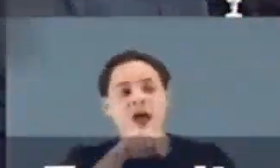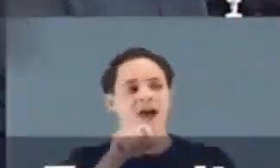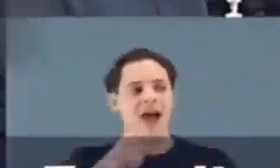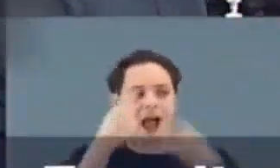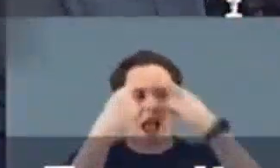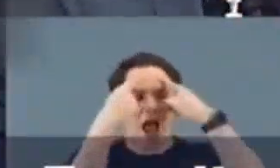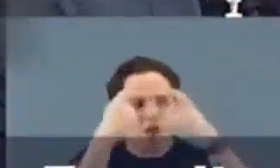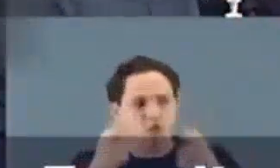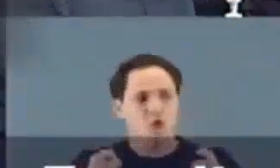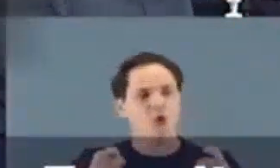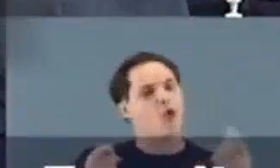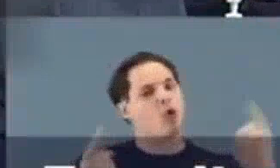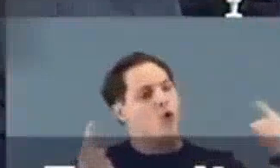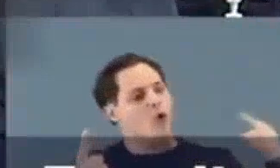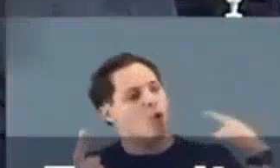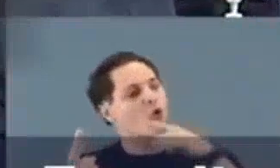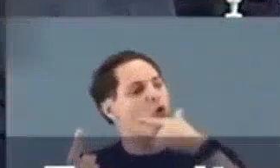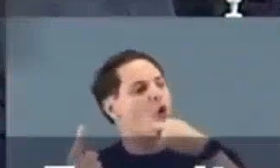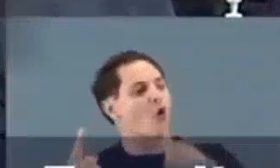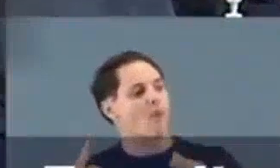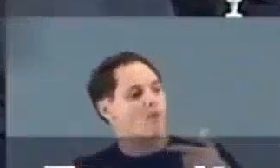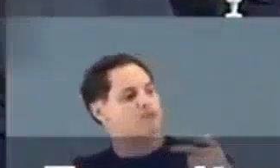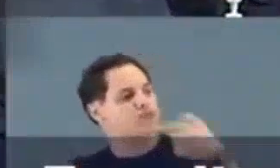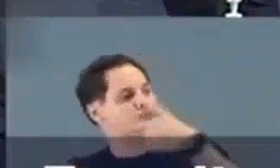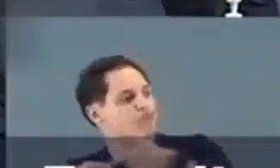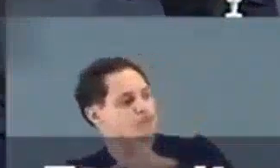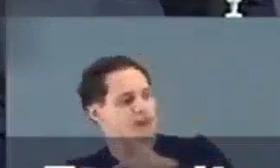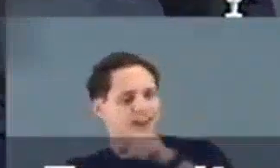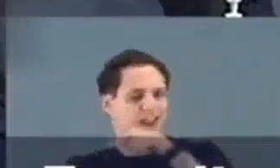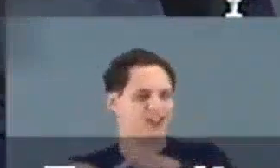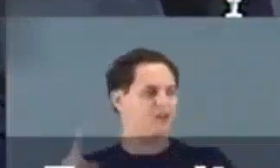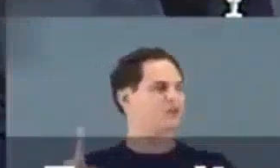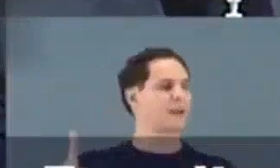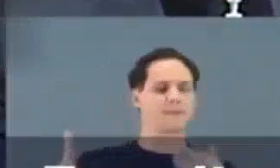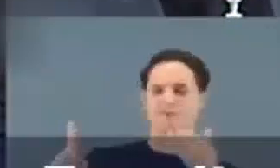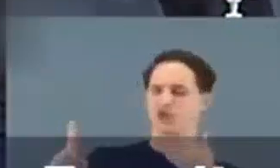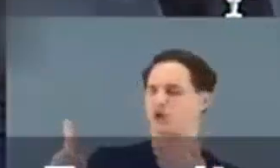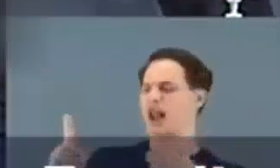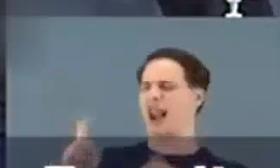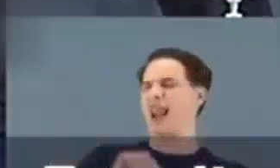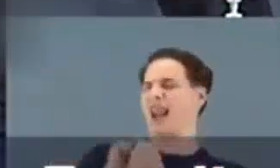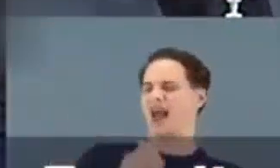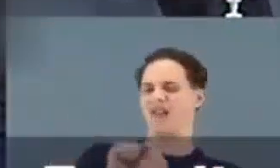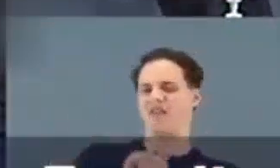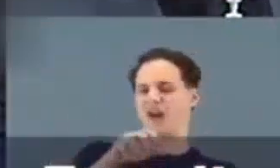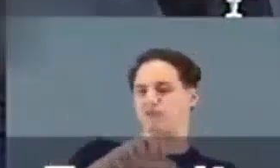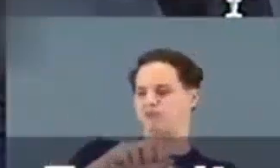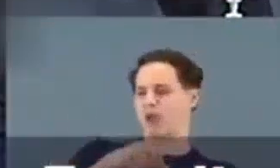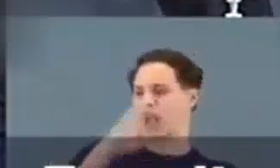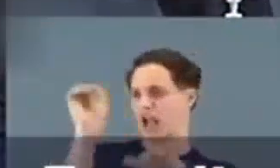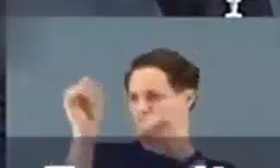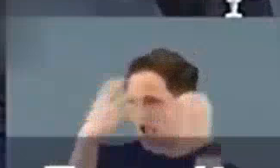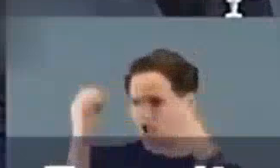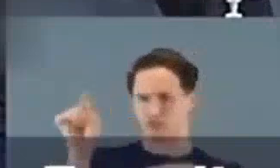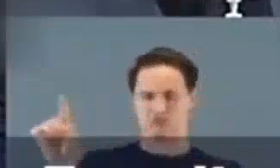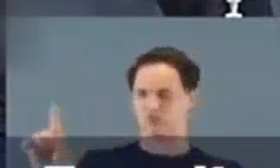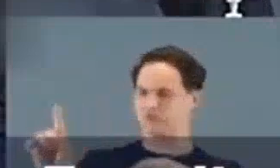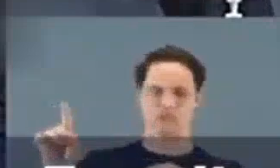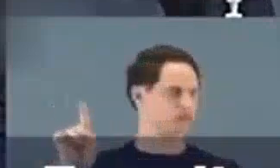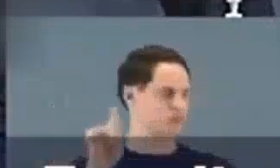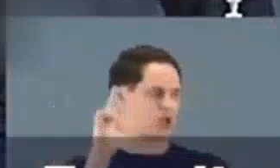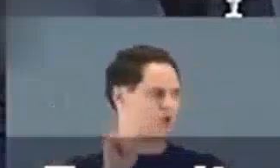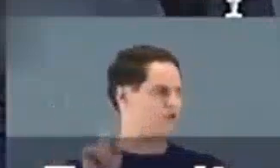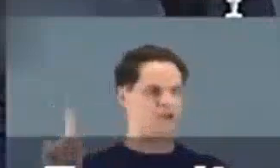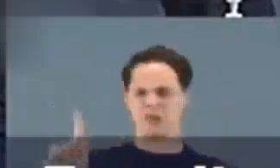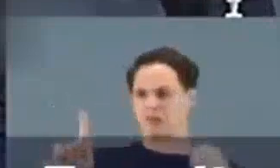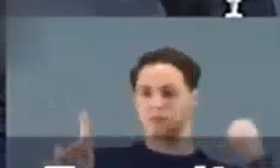a agressão a um frentista que se negou a lavar uma viatura que o senhor solicitou. O